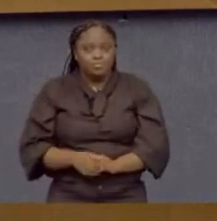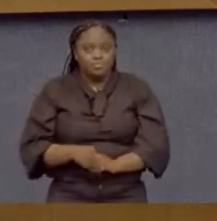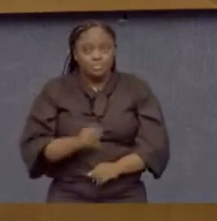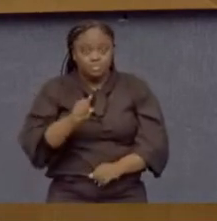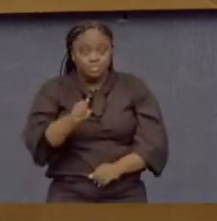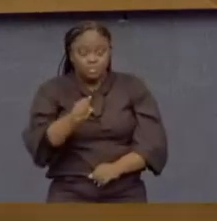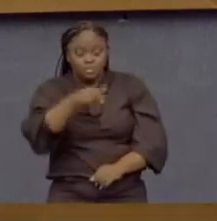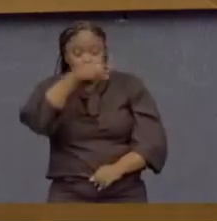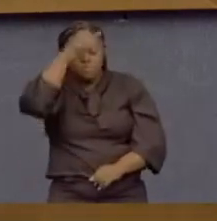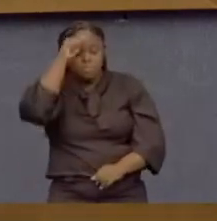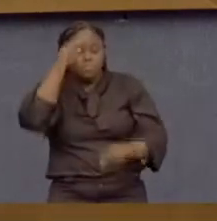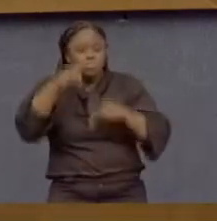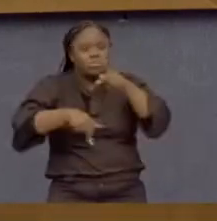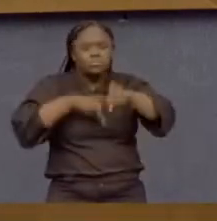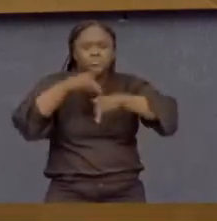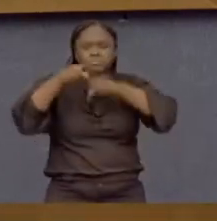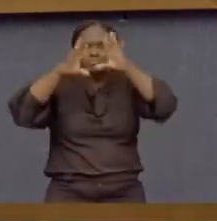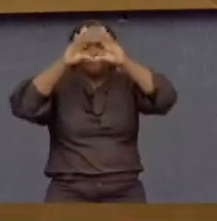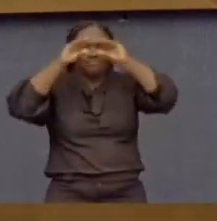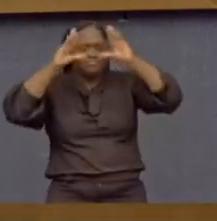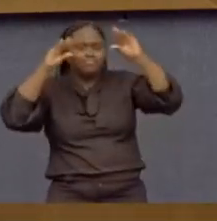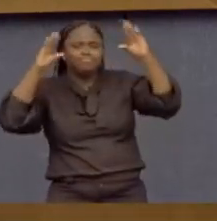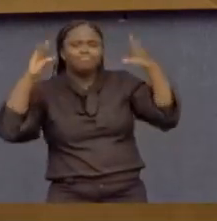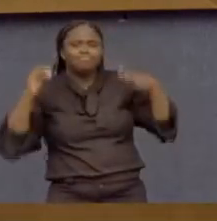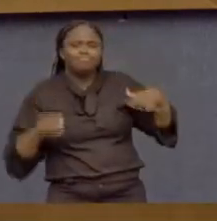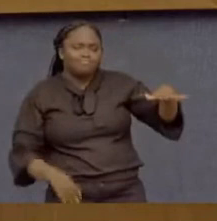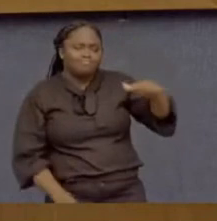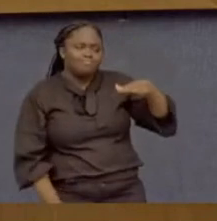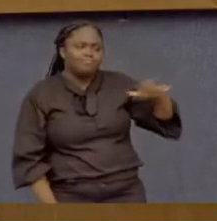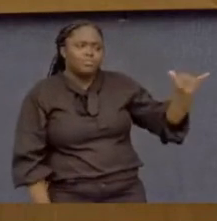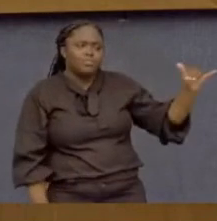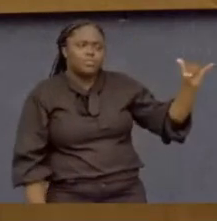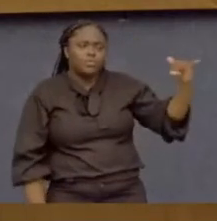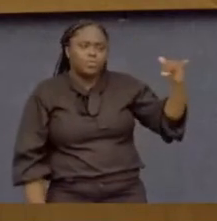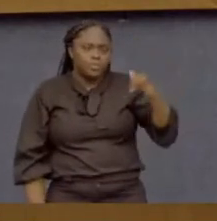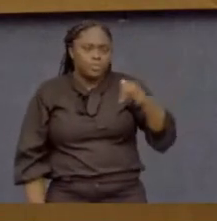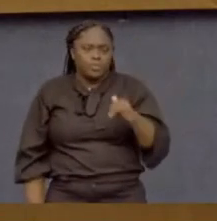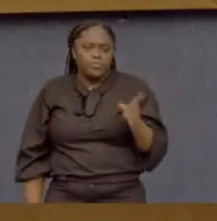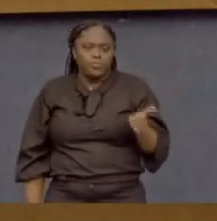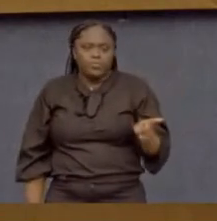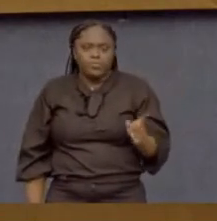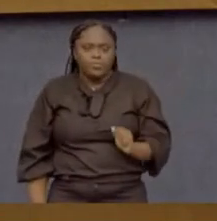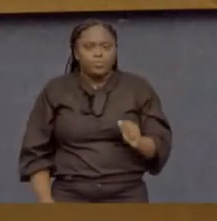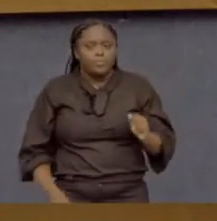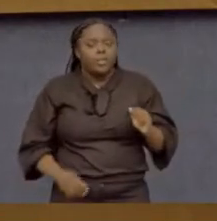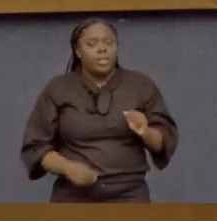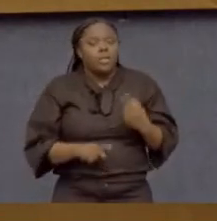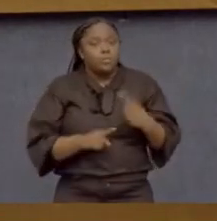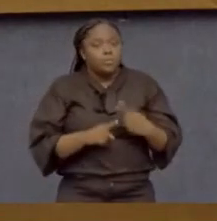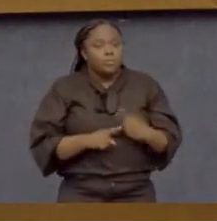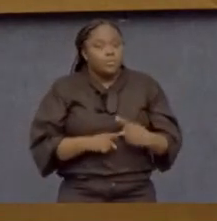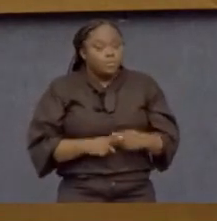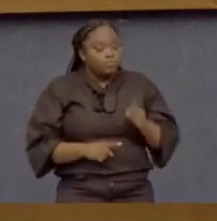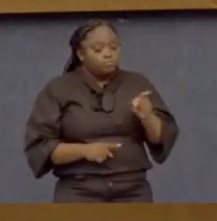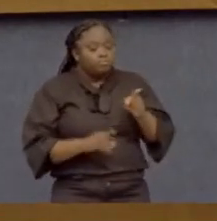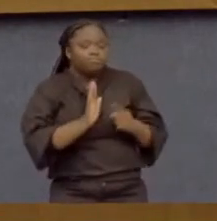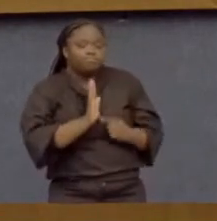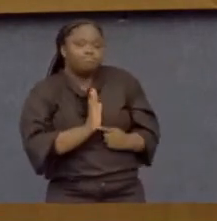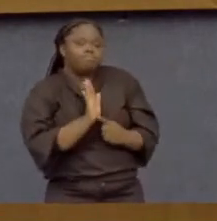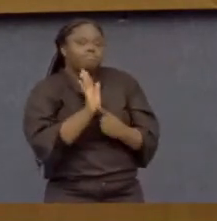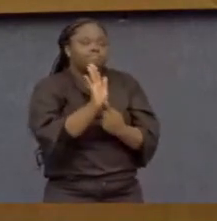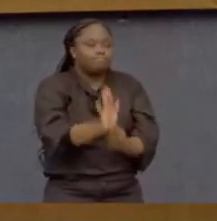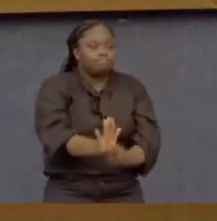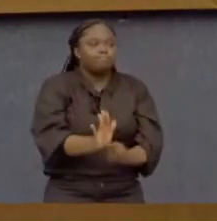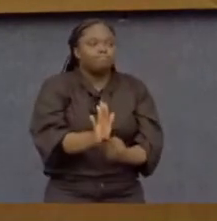a população estava tranquila com relação ao posicionamento do senhor. Inclusive porque o senhor se manifestou